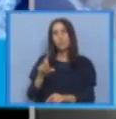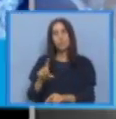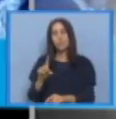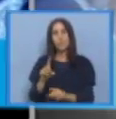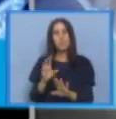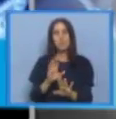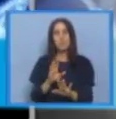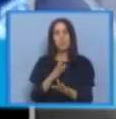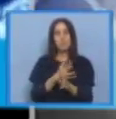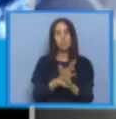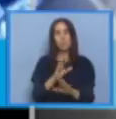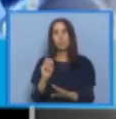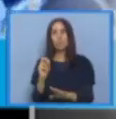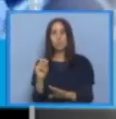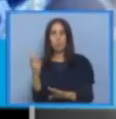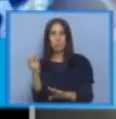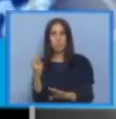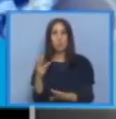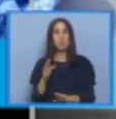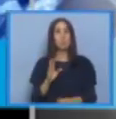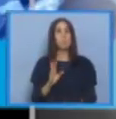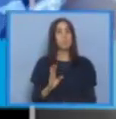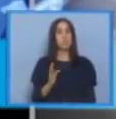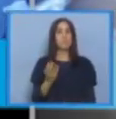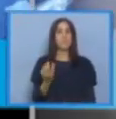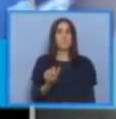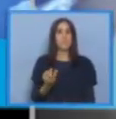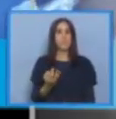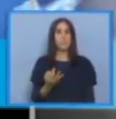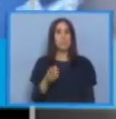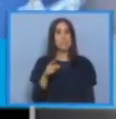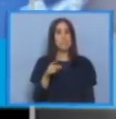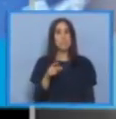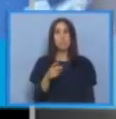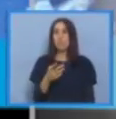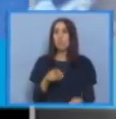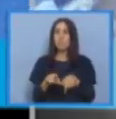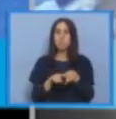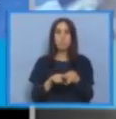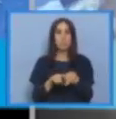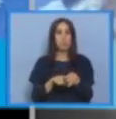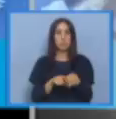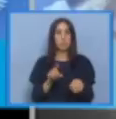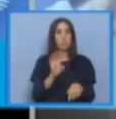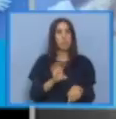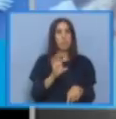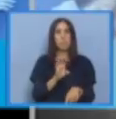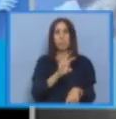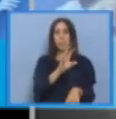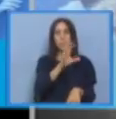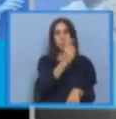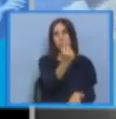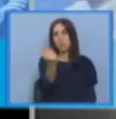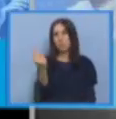e de outubro. Mas lá está, aí já estamos no plano político, a forma como cada